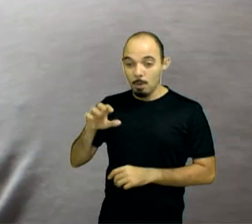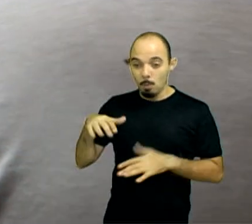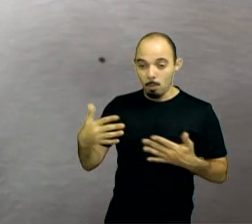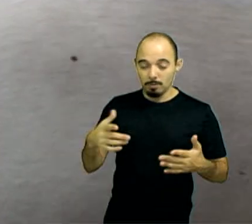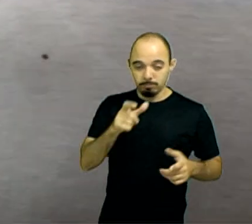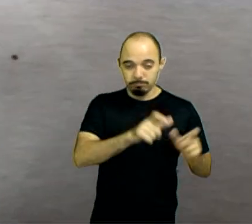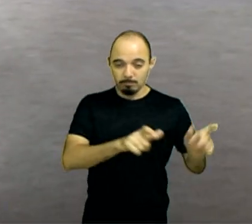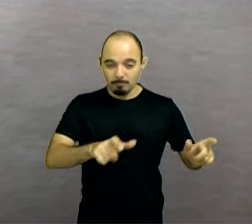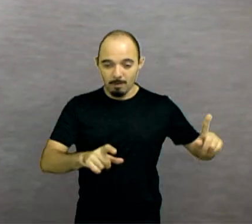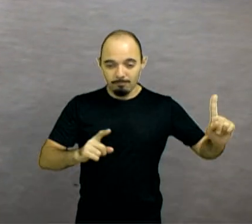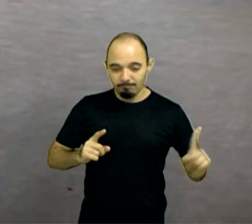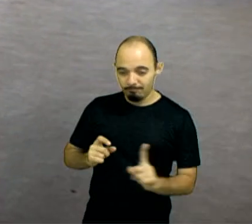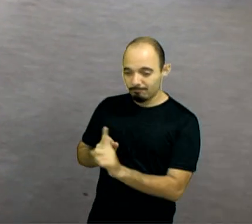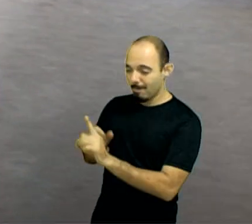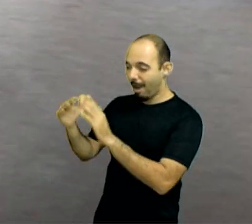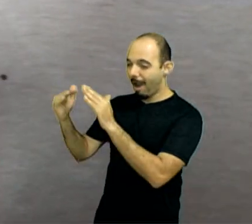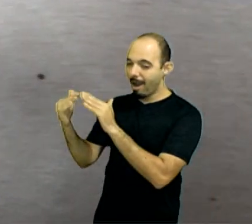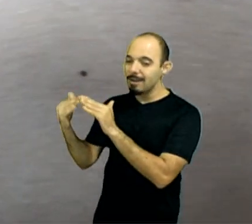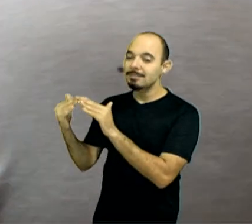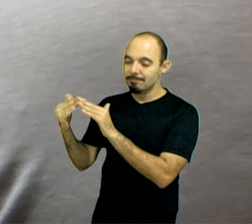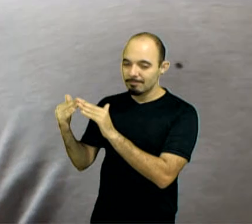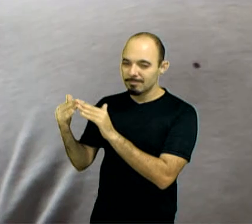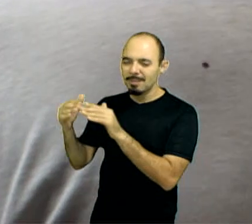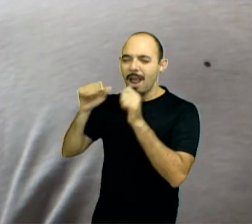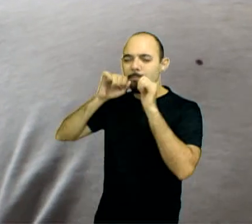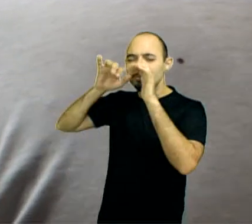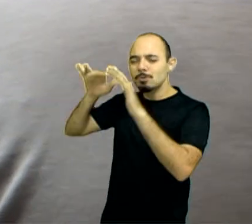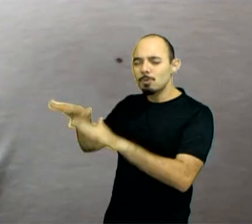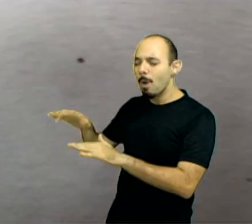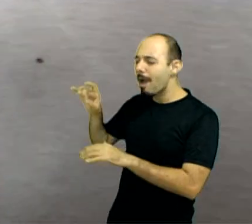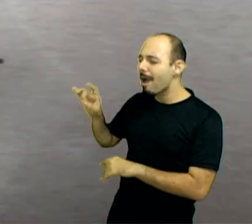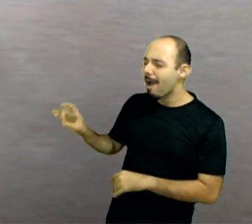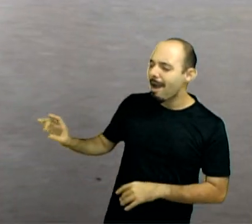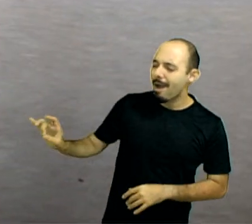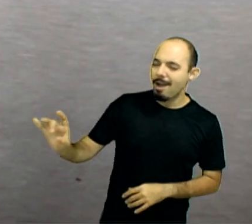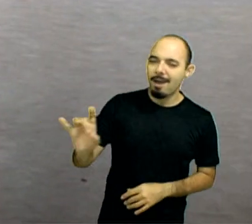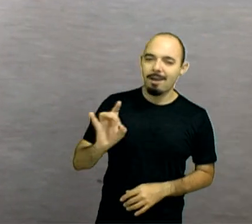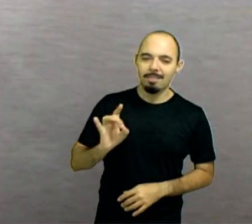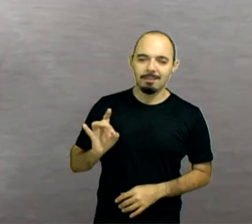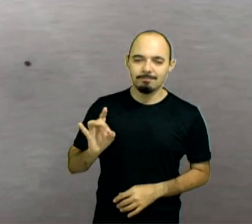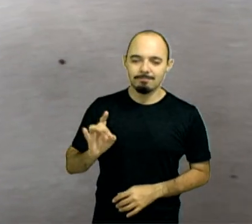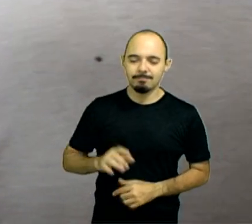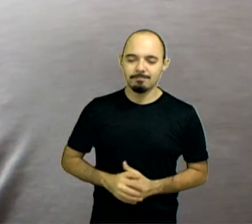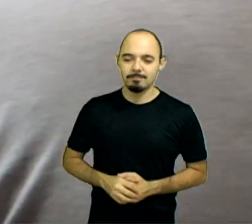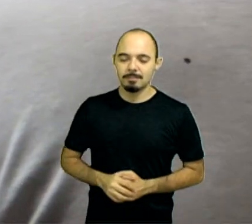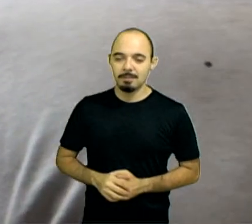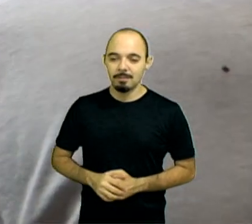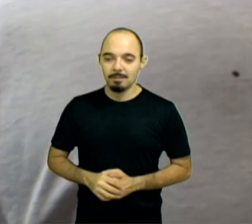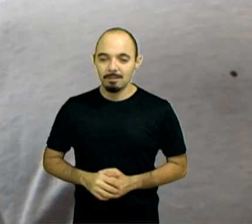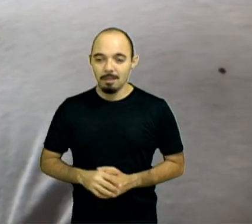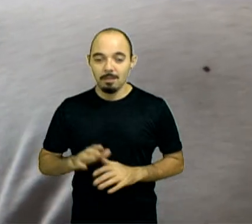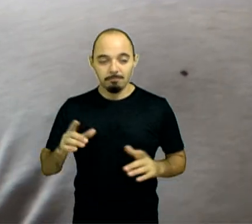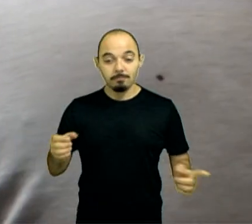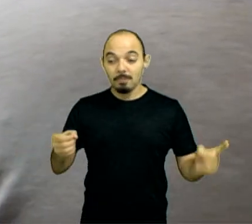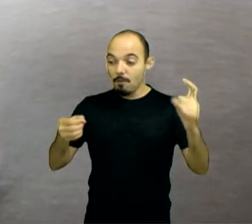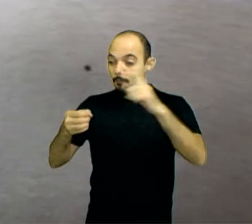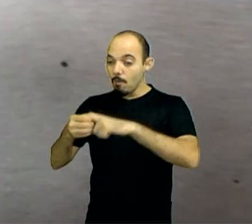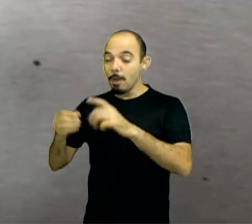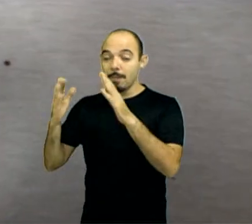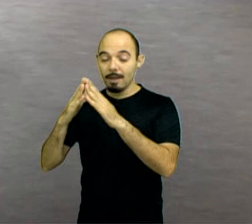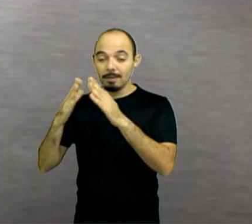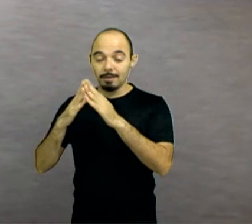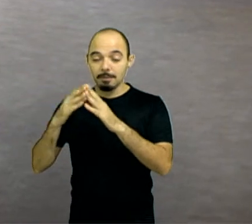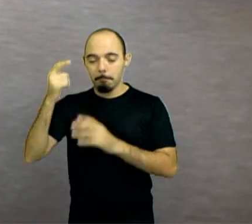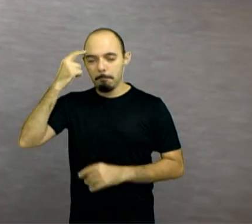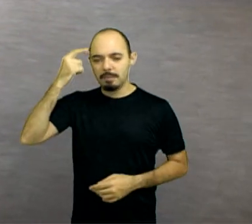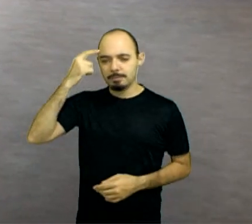Deus. Abençoa cada um destes, ó Pai. E possam voltar com esta noção, ó Pai. Somos a